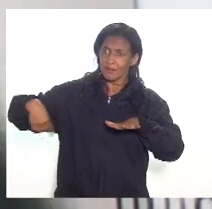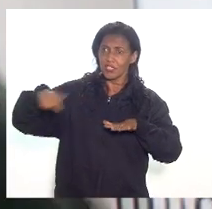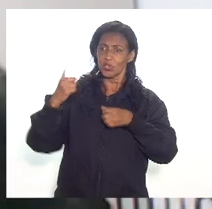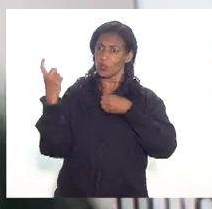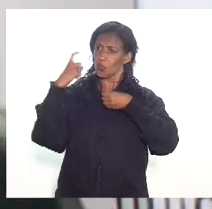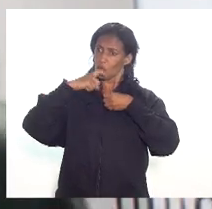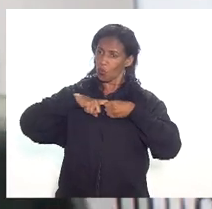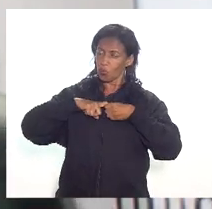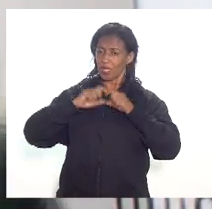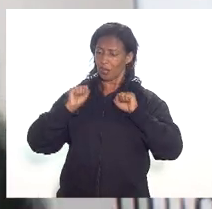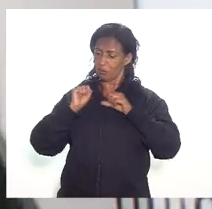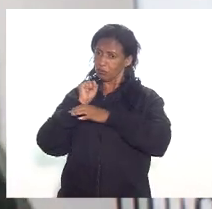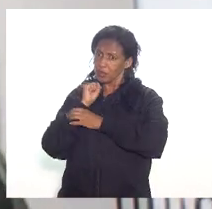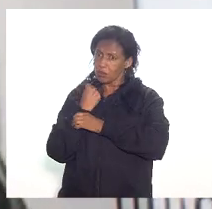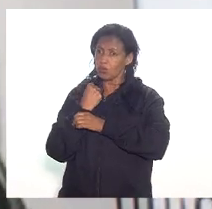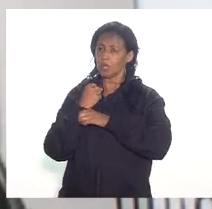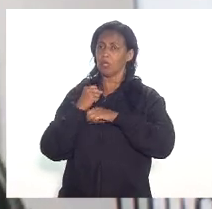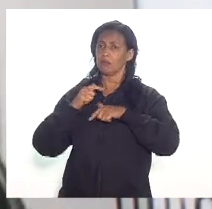atividades com segurança